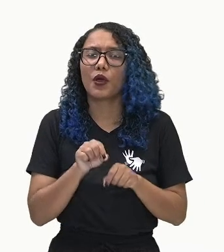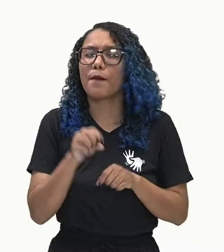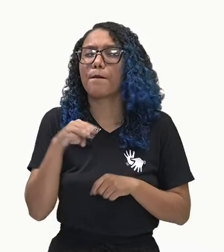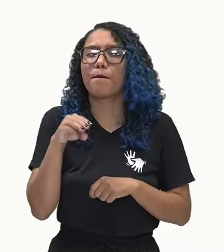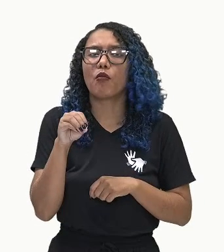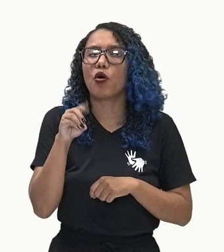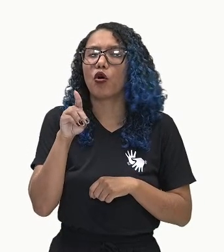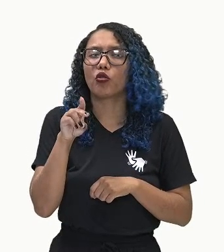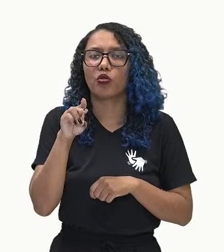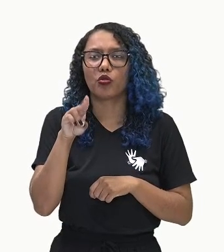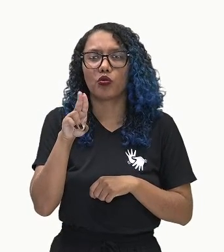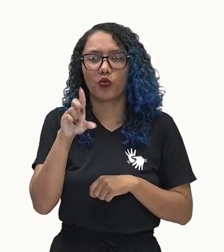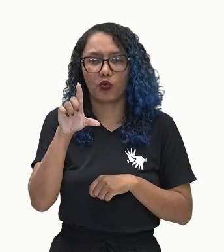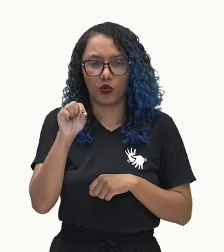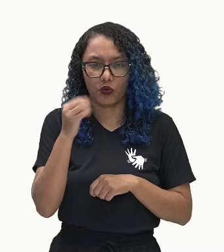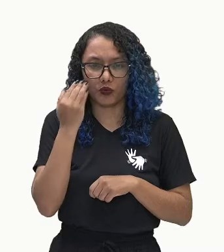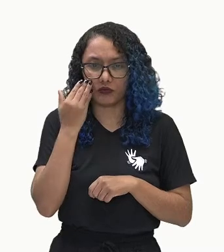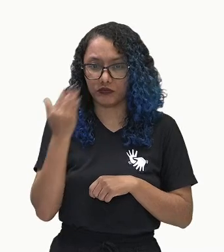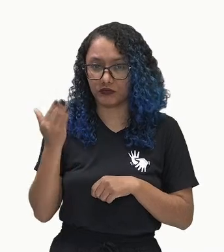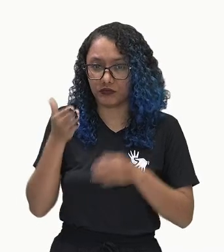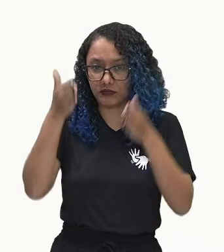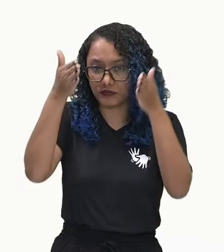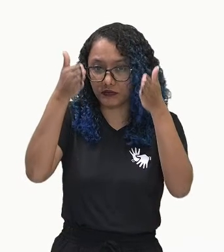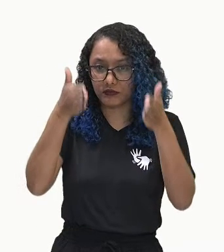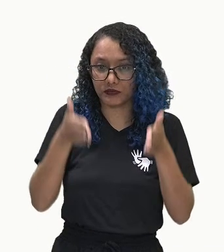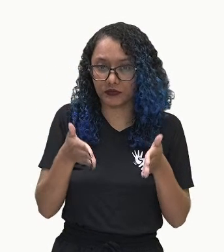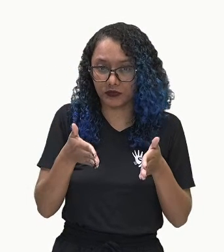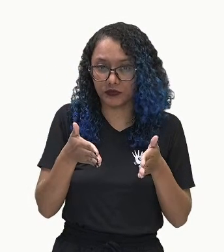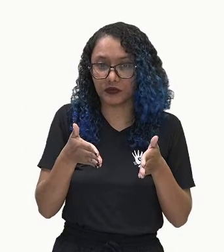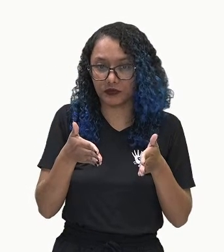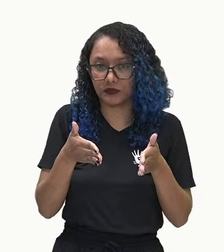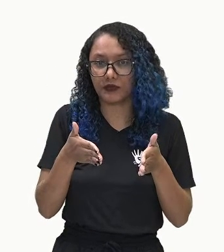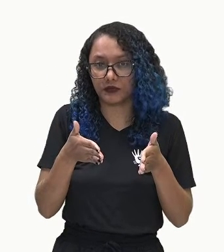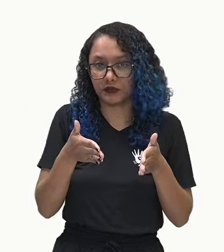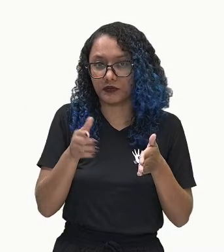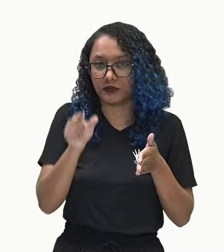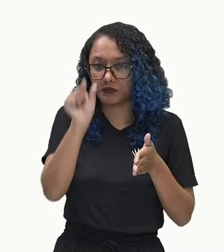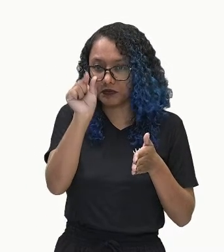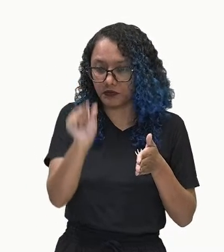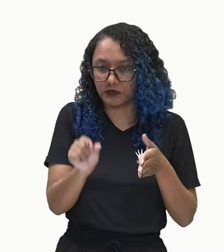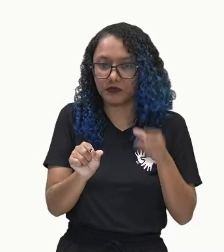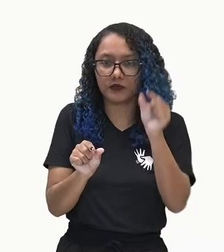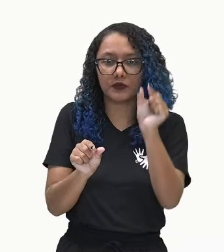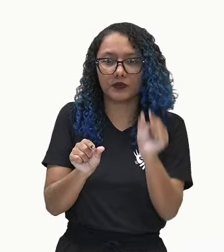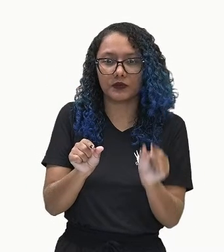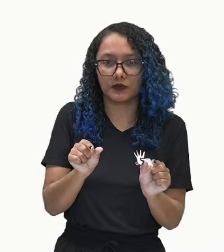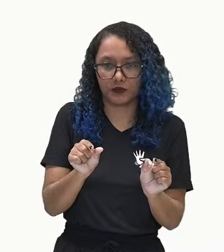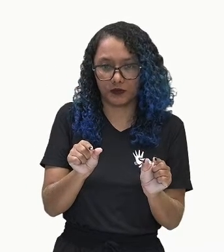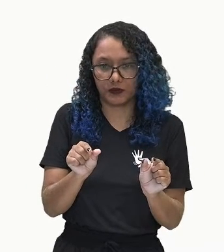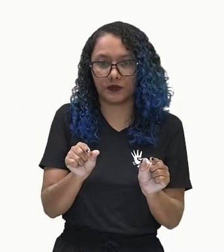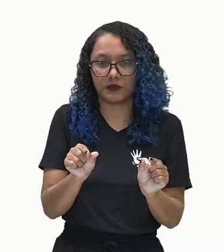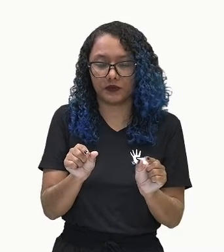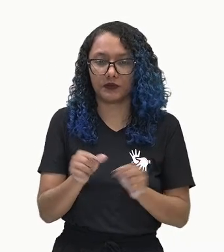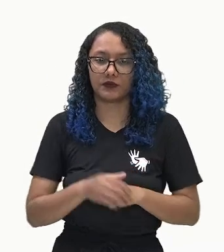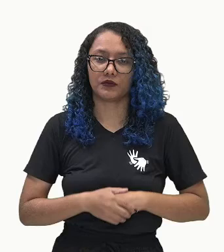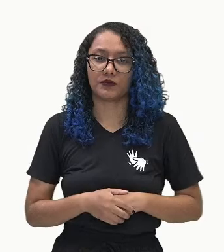duas hastes que se assemelham a uma trave de futebol, tá? Então, esse módulo, você